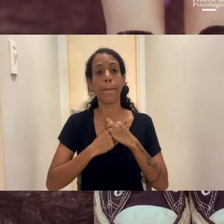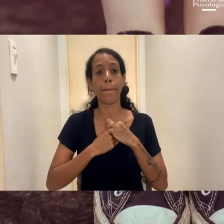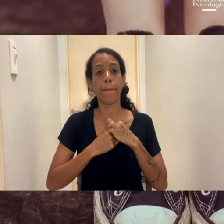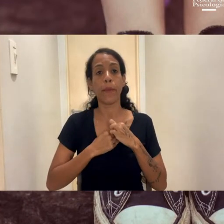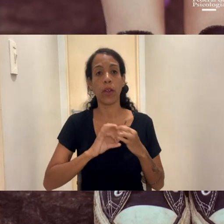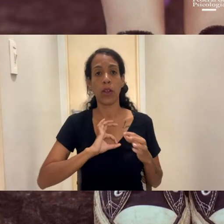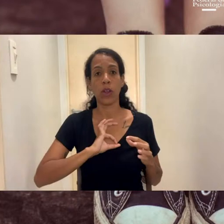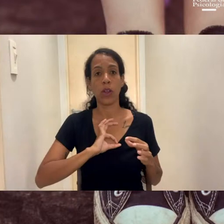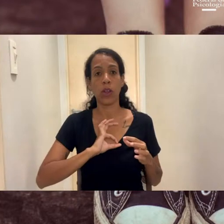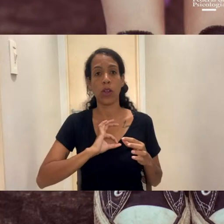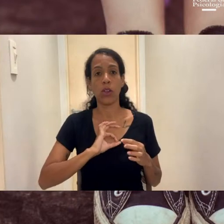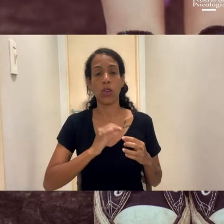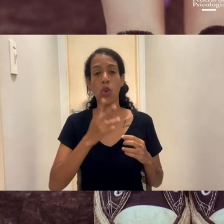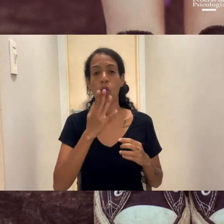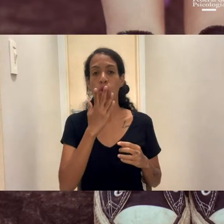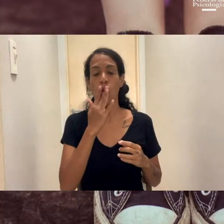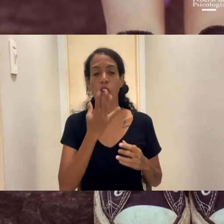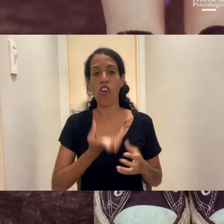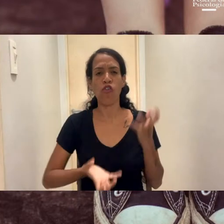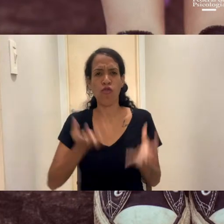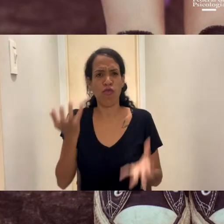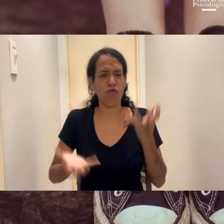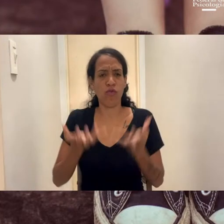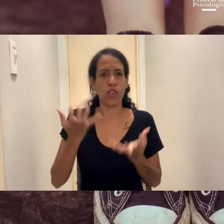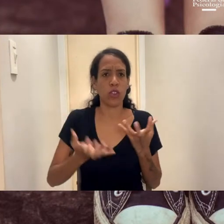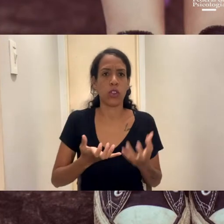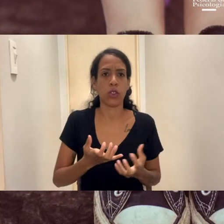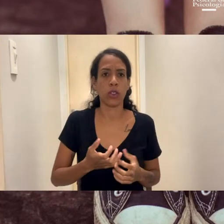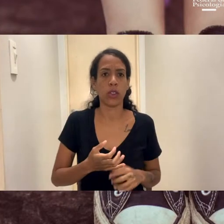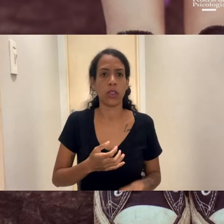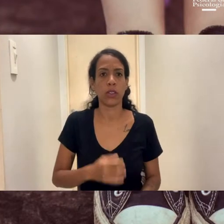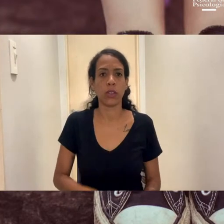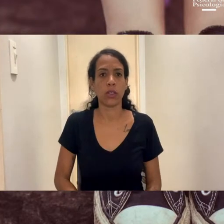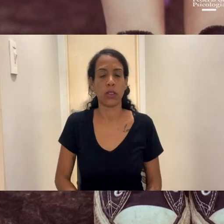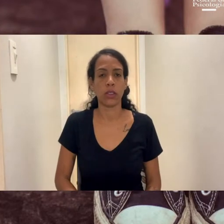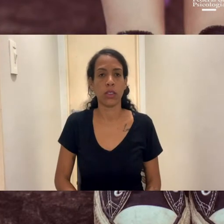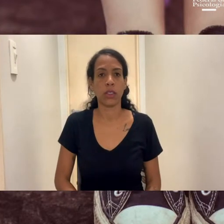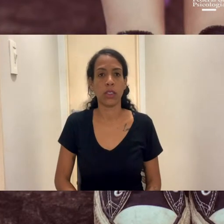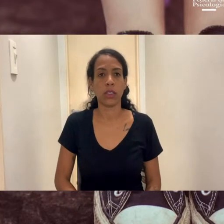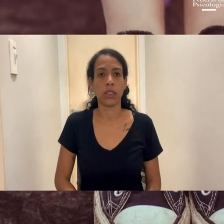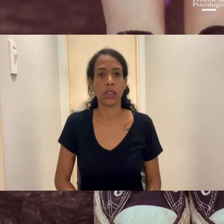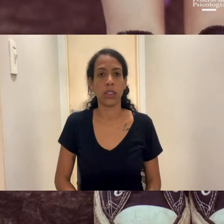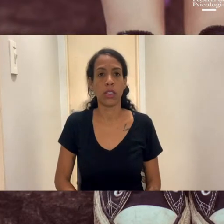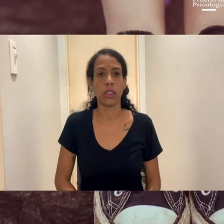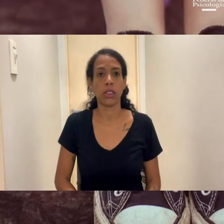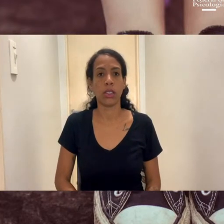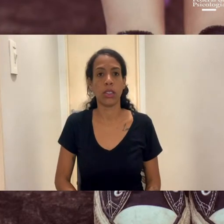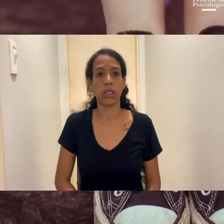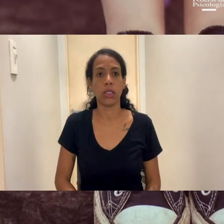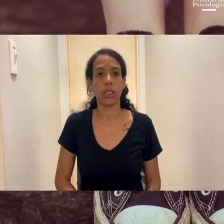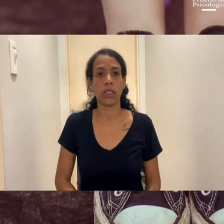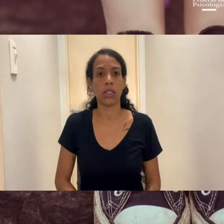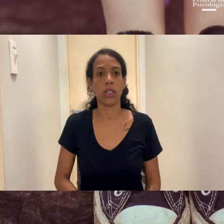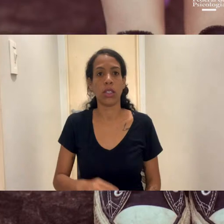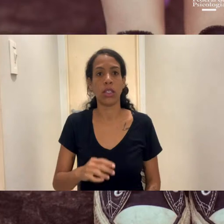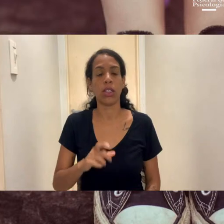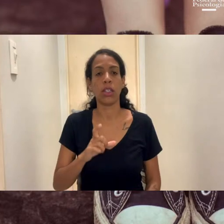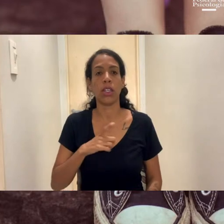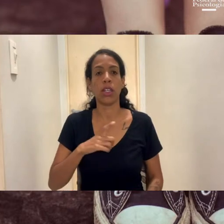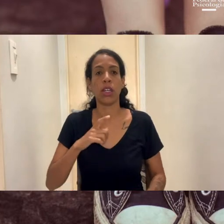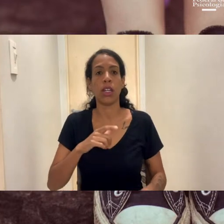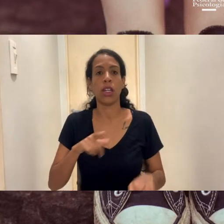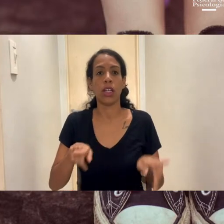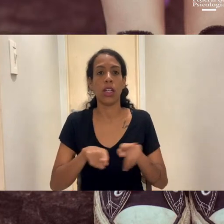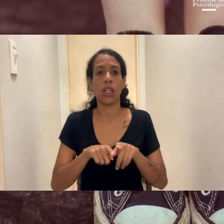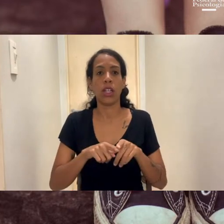de cor de fogo, tô com uma conta da minha religião, né, que eu sou candomblecista, então tô